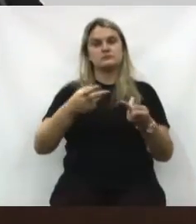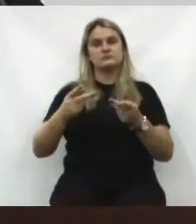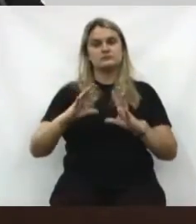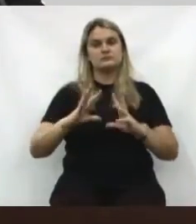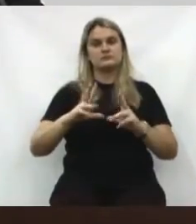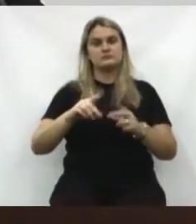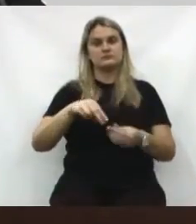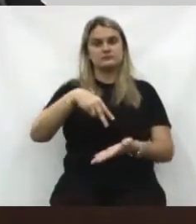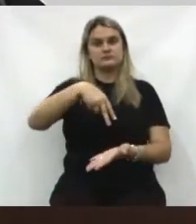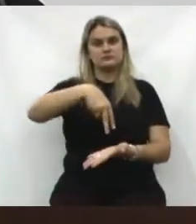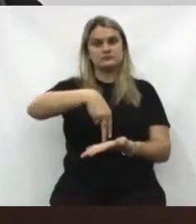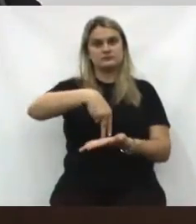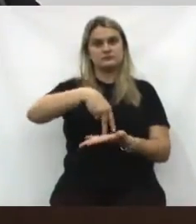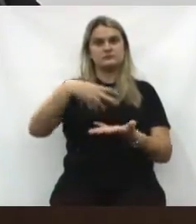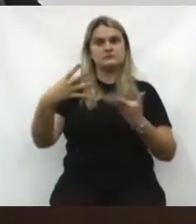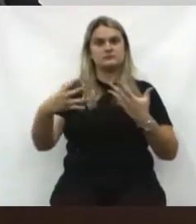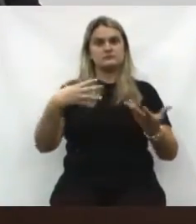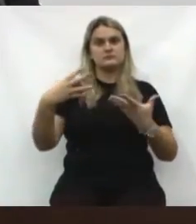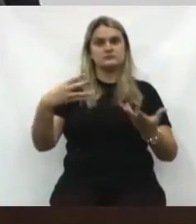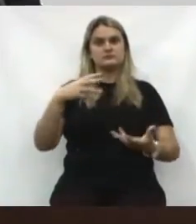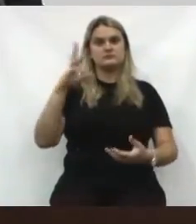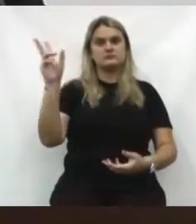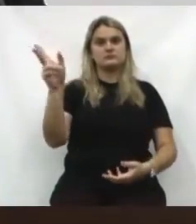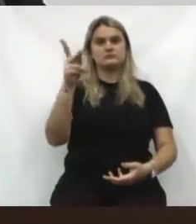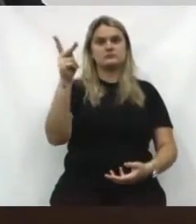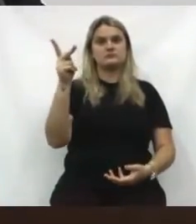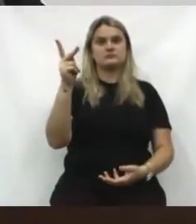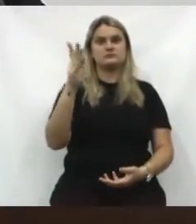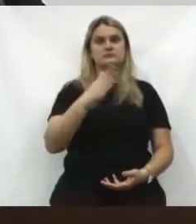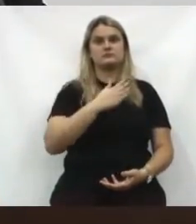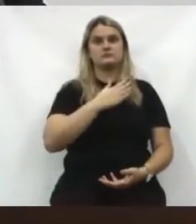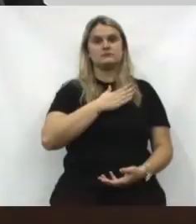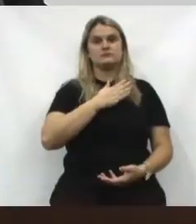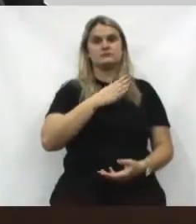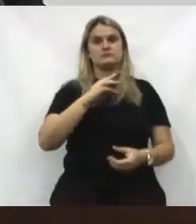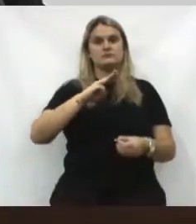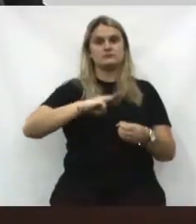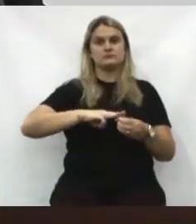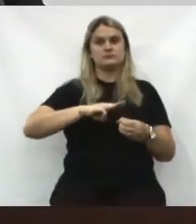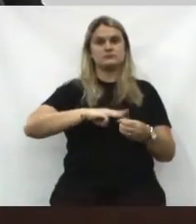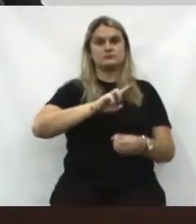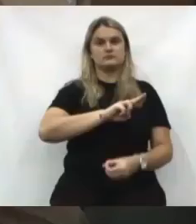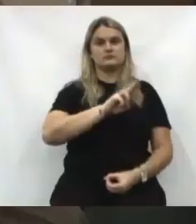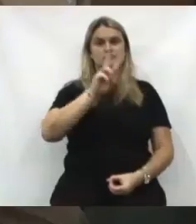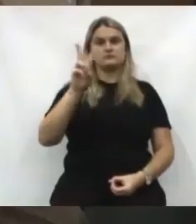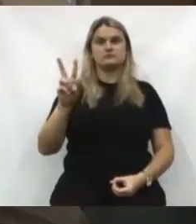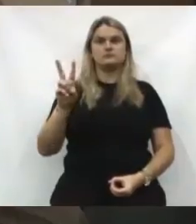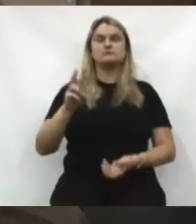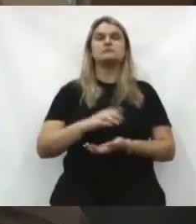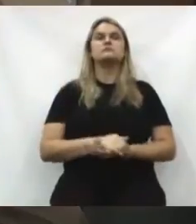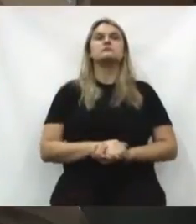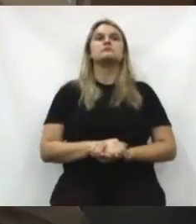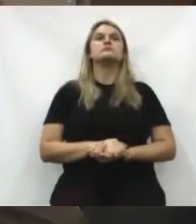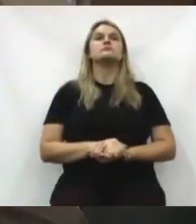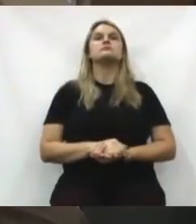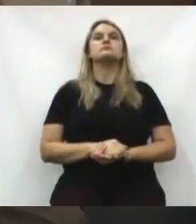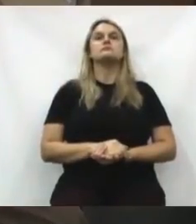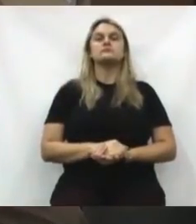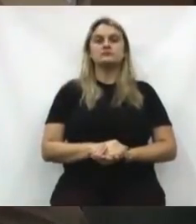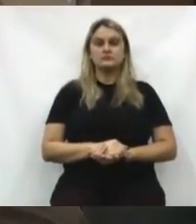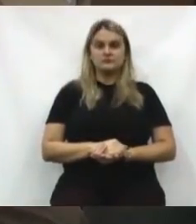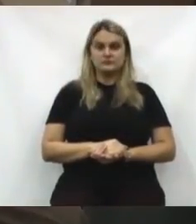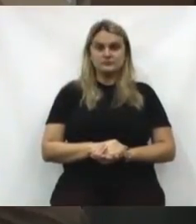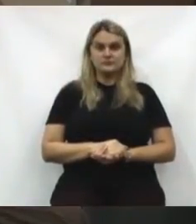Iniciando os trabalhos, convidamos a todos para que, em pé, cantemos o hino do município de União